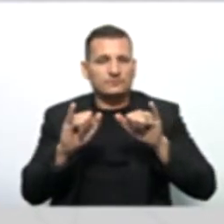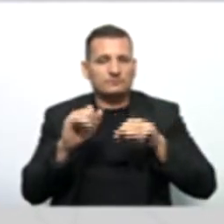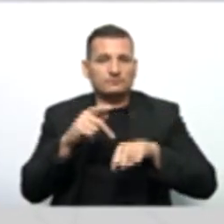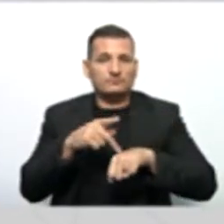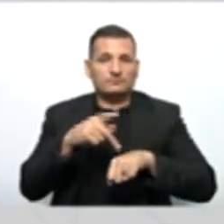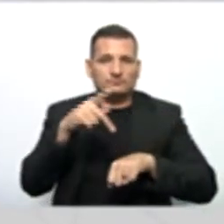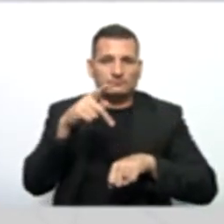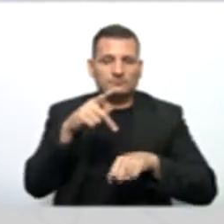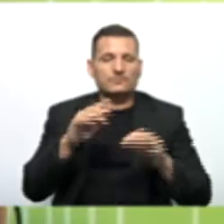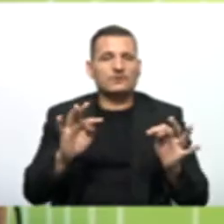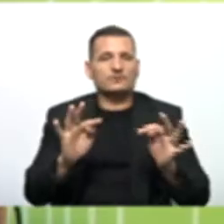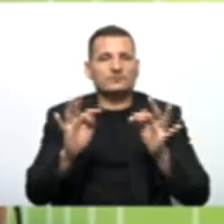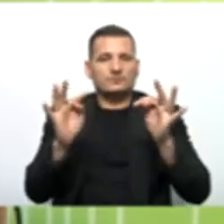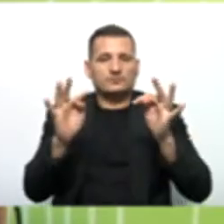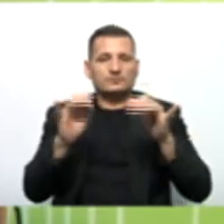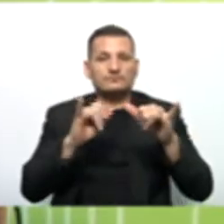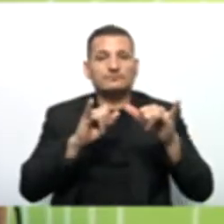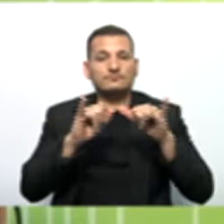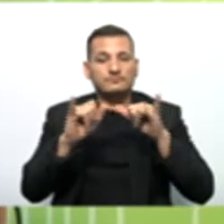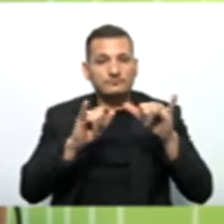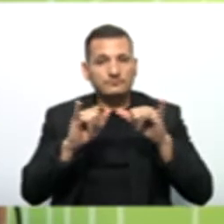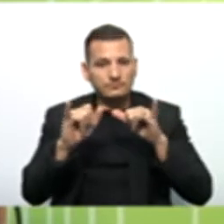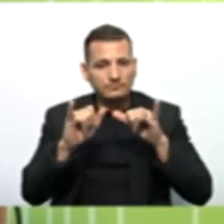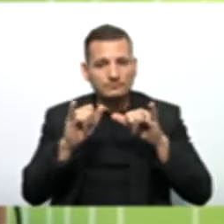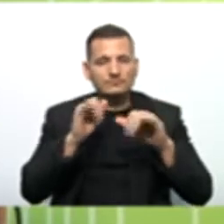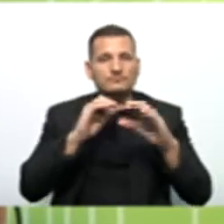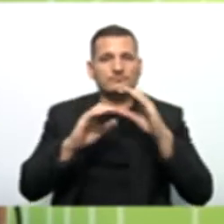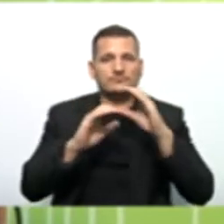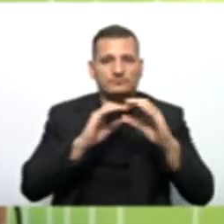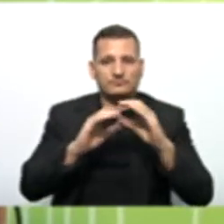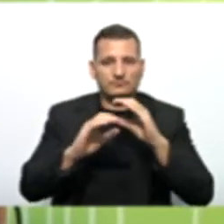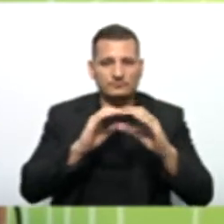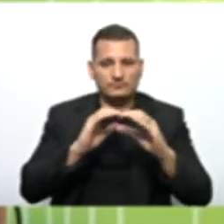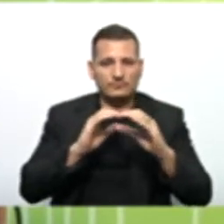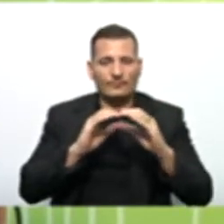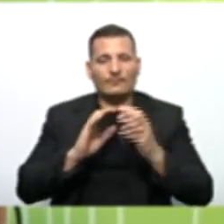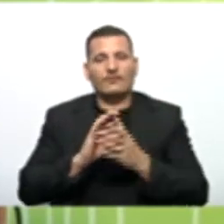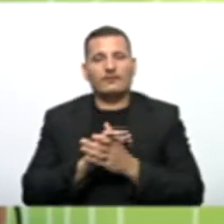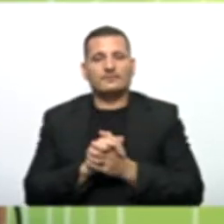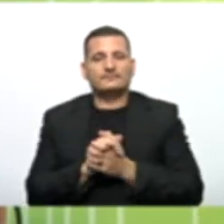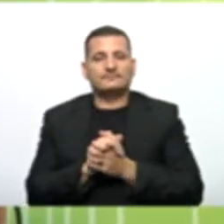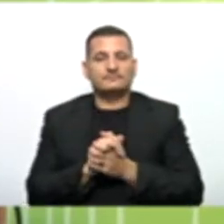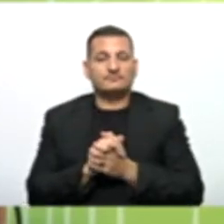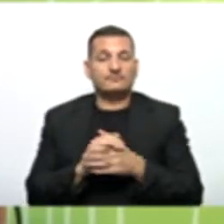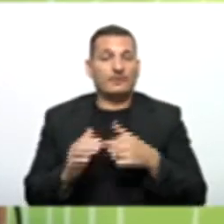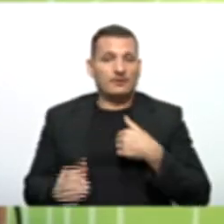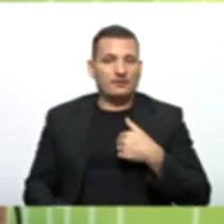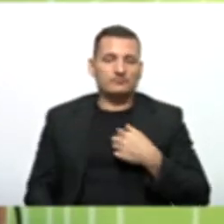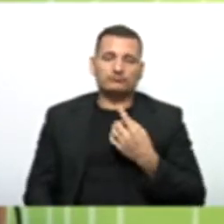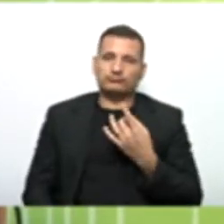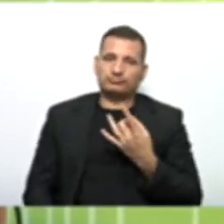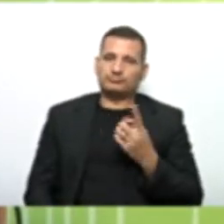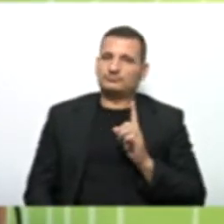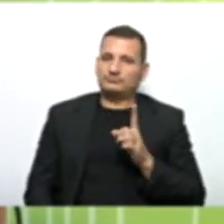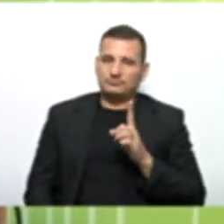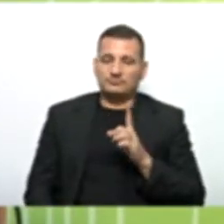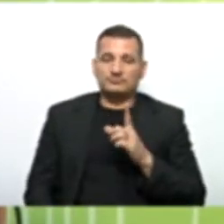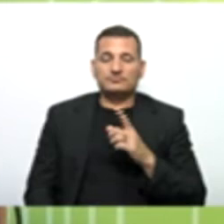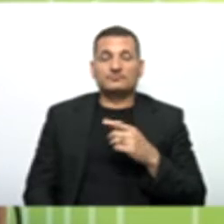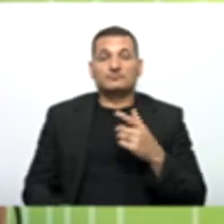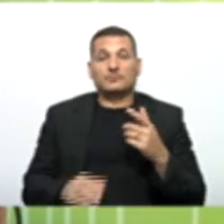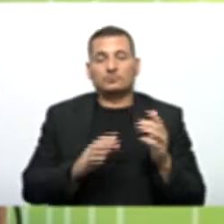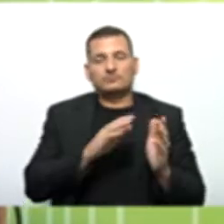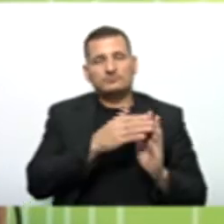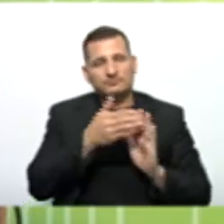em tecnologias da informação e comunicação. Eu não estou sozinho na aula de hoje, tá, gente? Durante essa